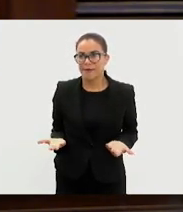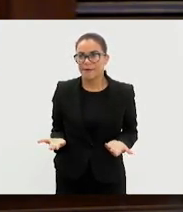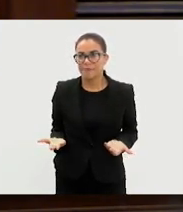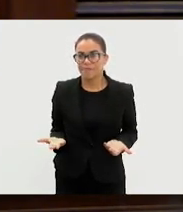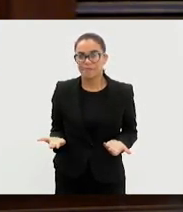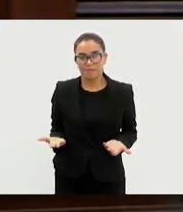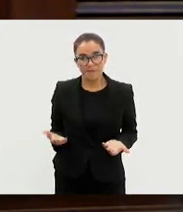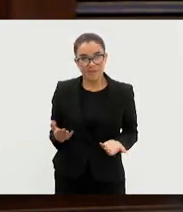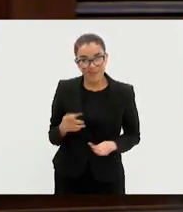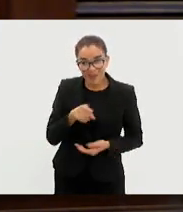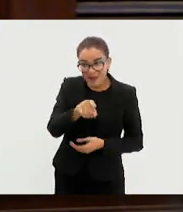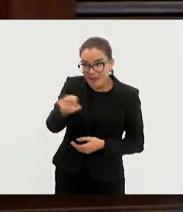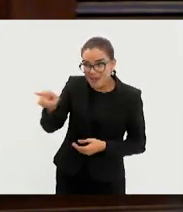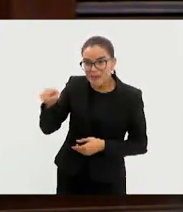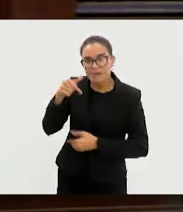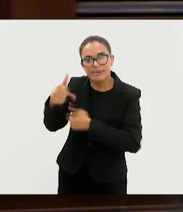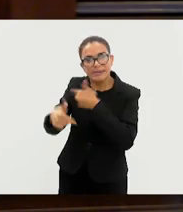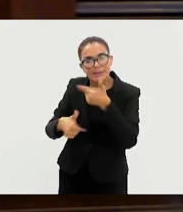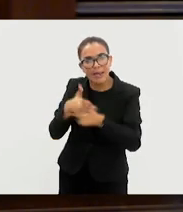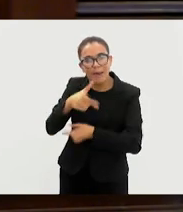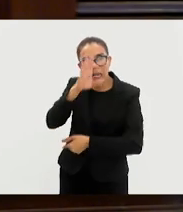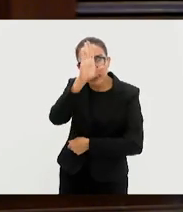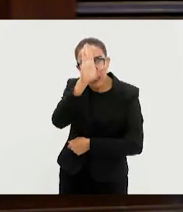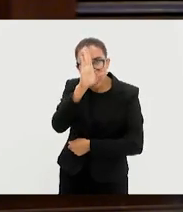Eles estão trabalhando de graça.